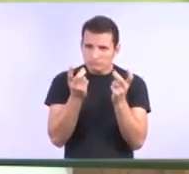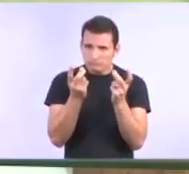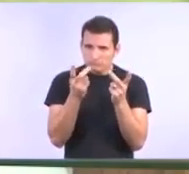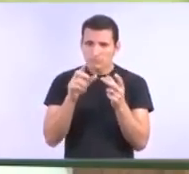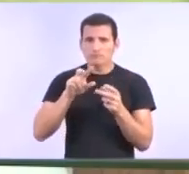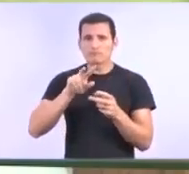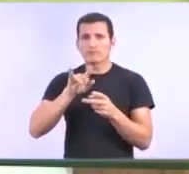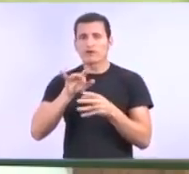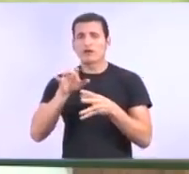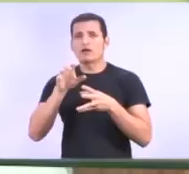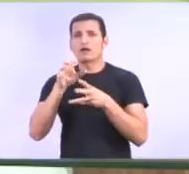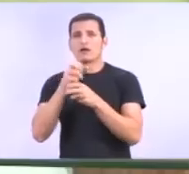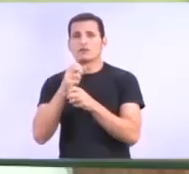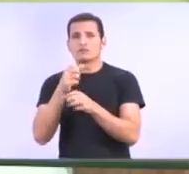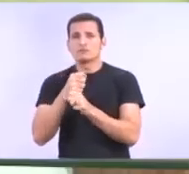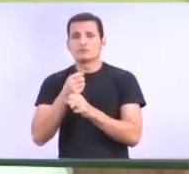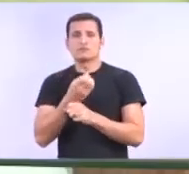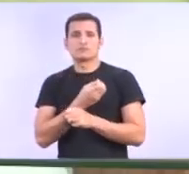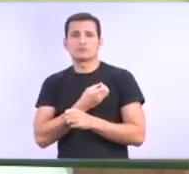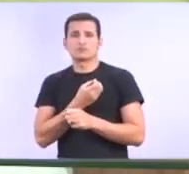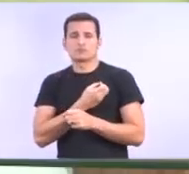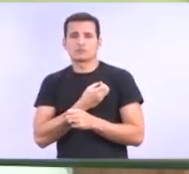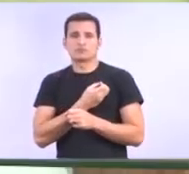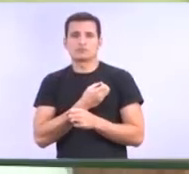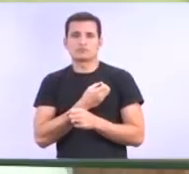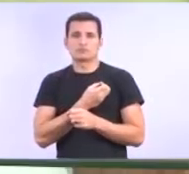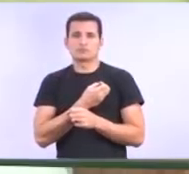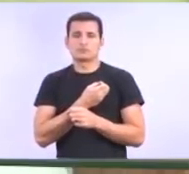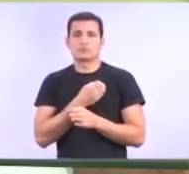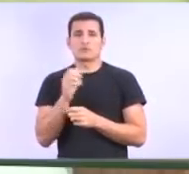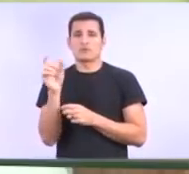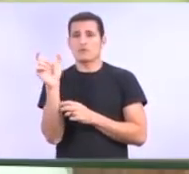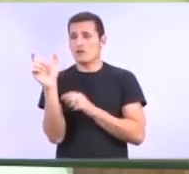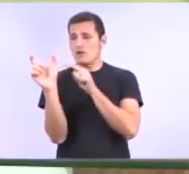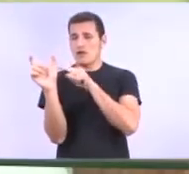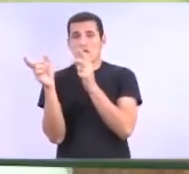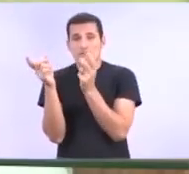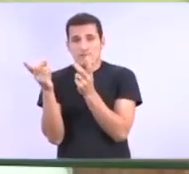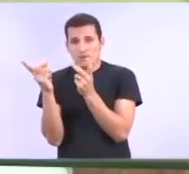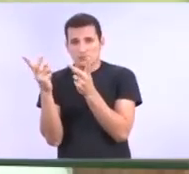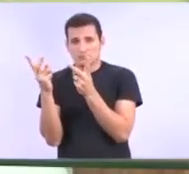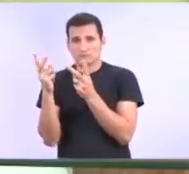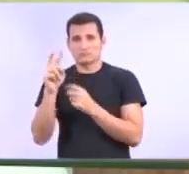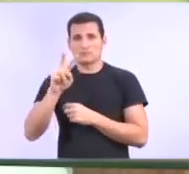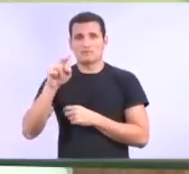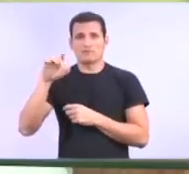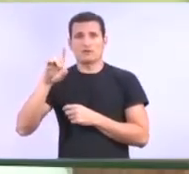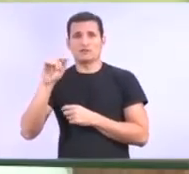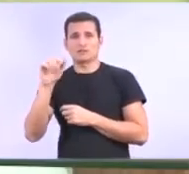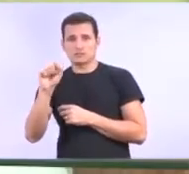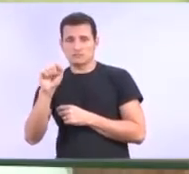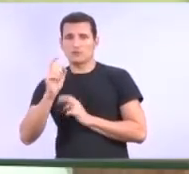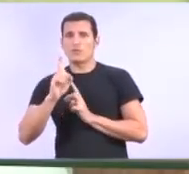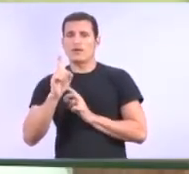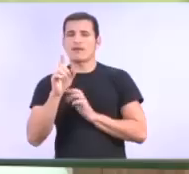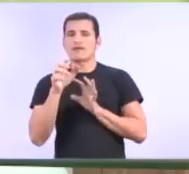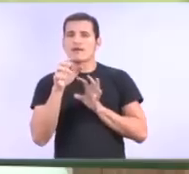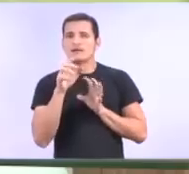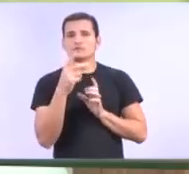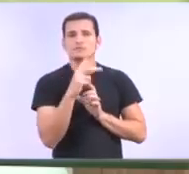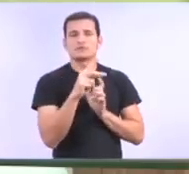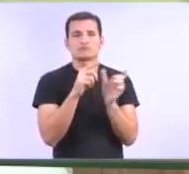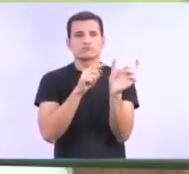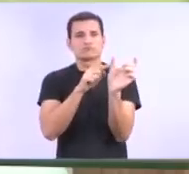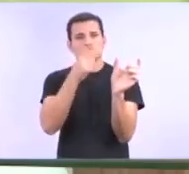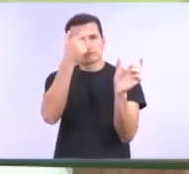calculado de acordo com o número de produtos que foram relacionados nas vendas daquele vendedor. E não é uma característica do vendedor. A